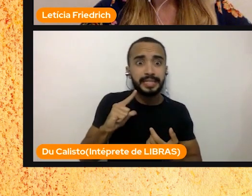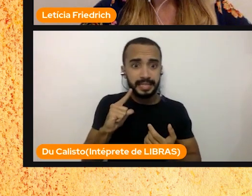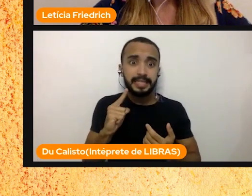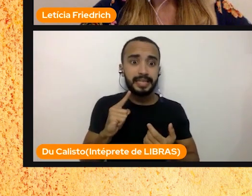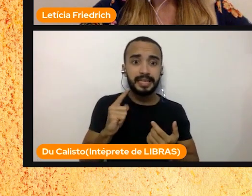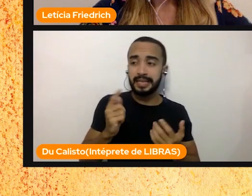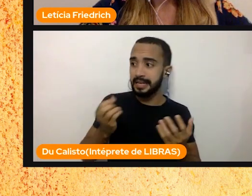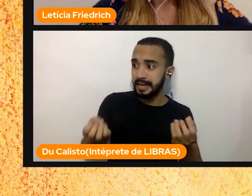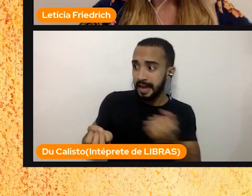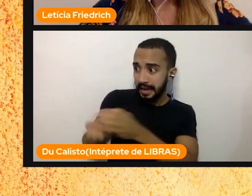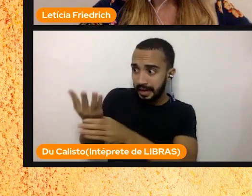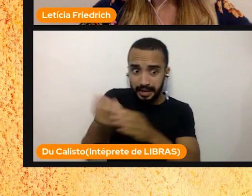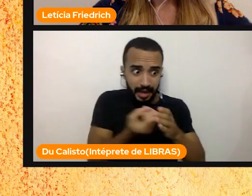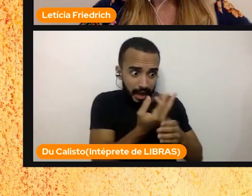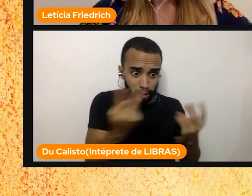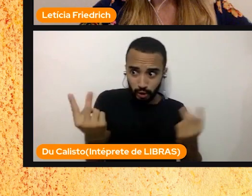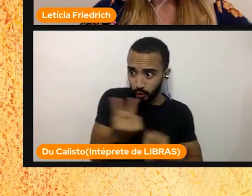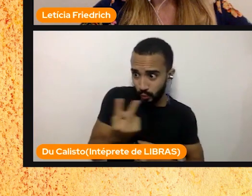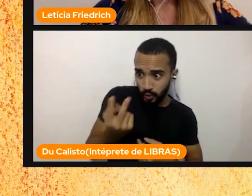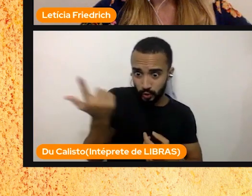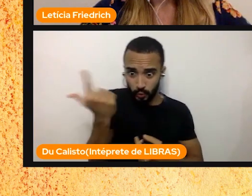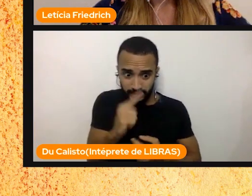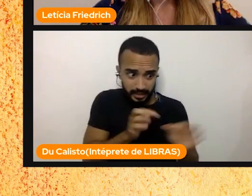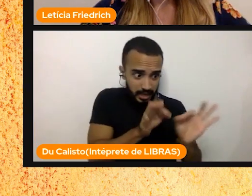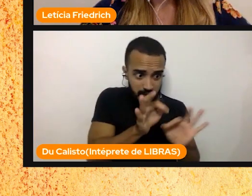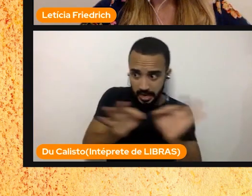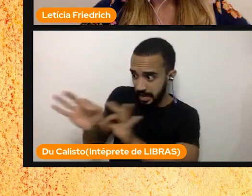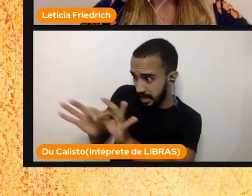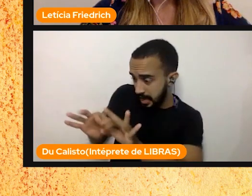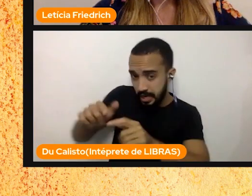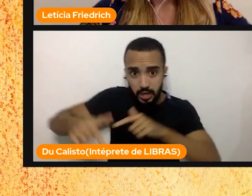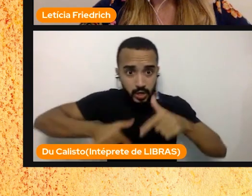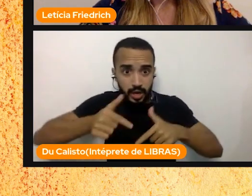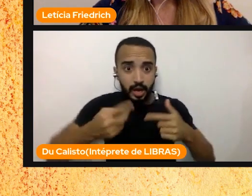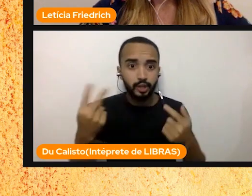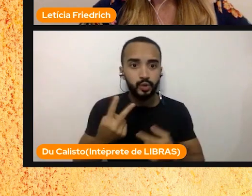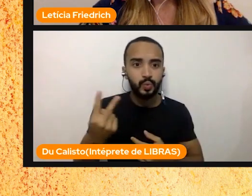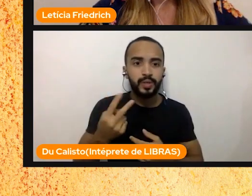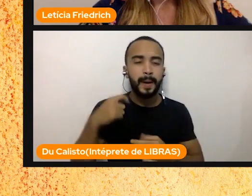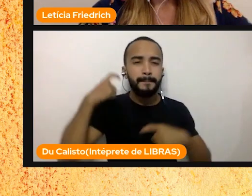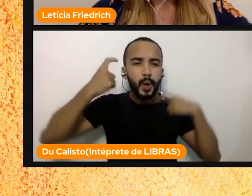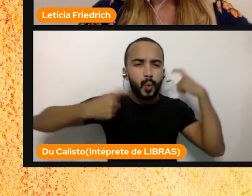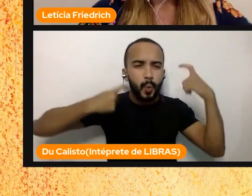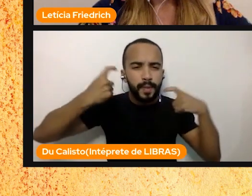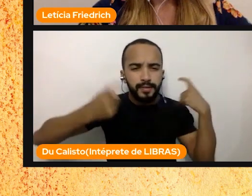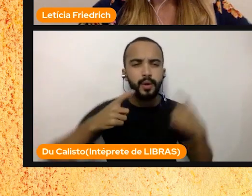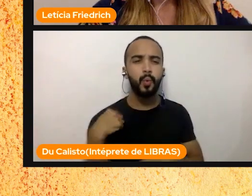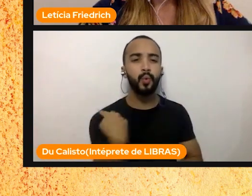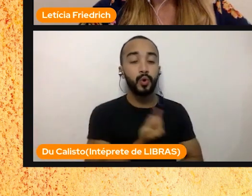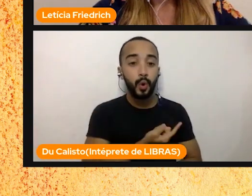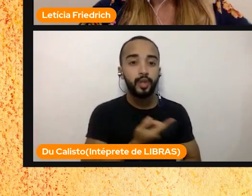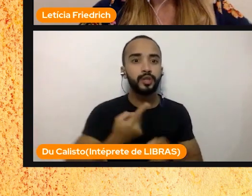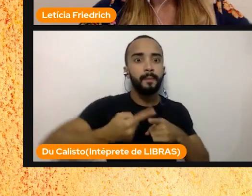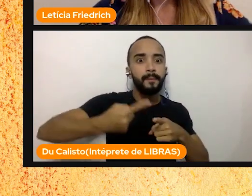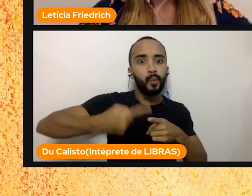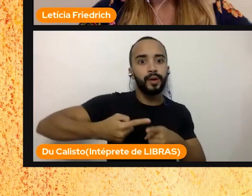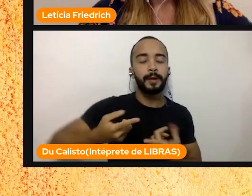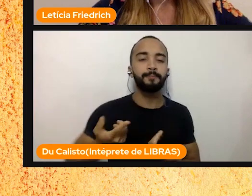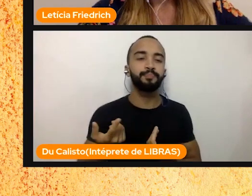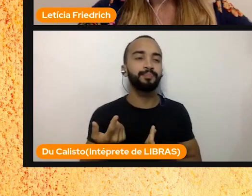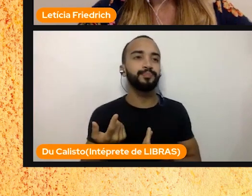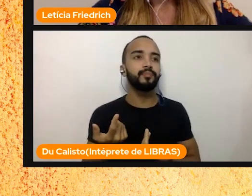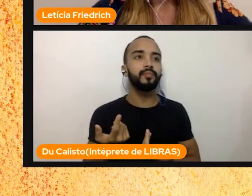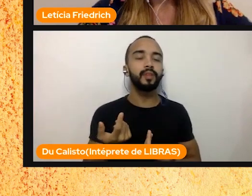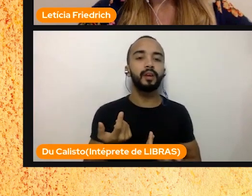ali no começo, porque eu acho que isso é meio que natural, né? Porque era tudo novo para todo mundo em relação à